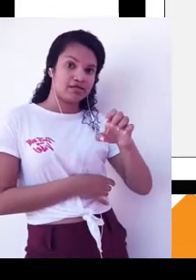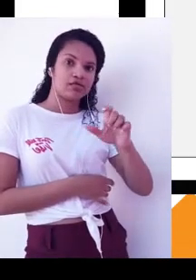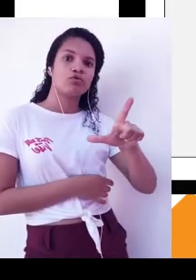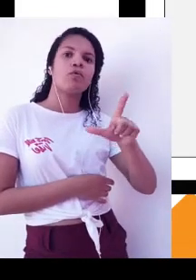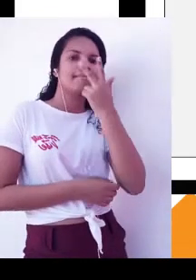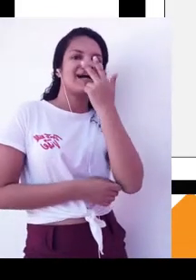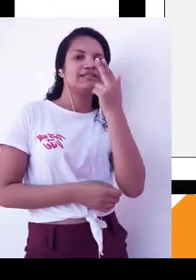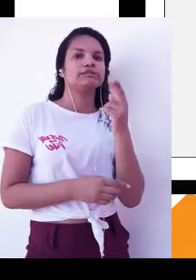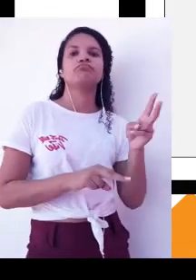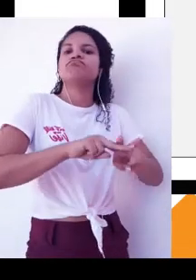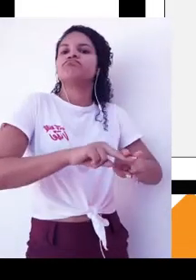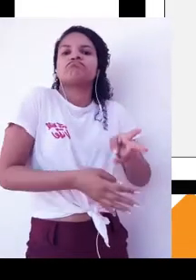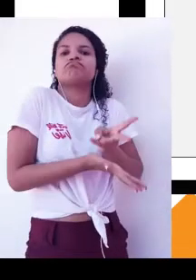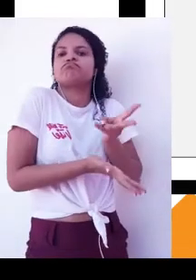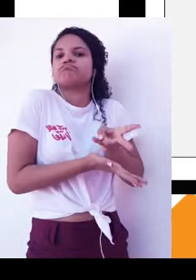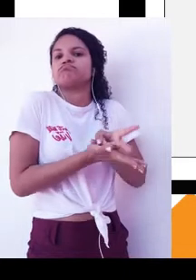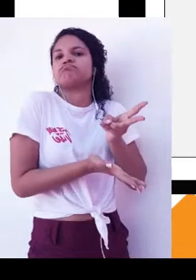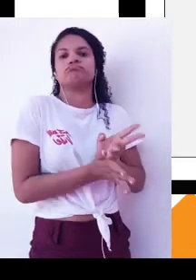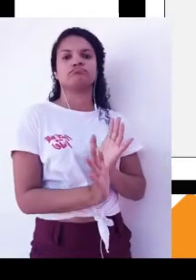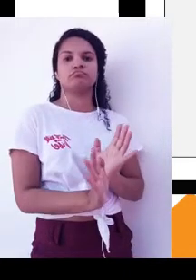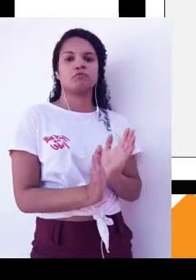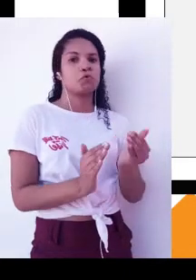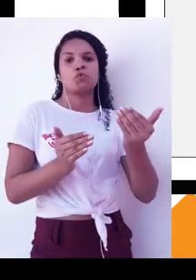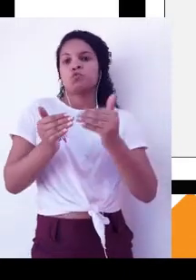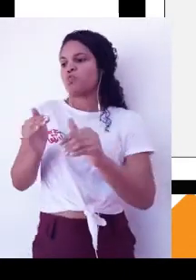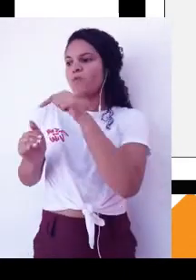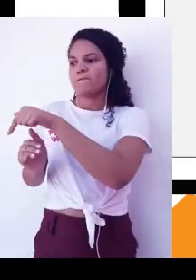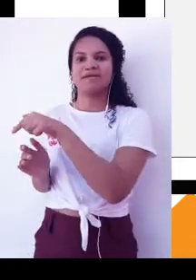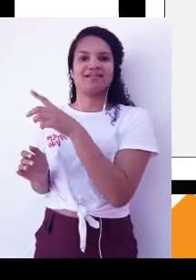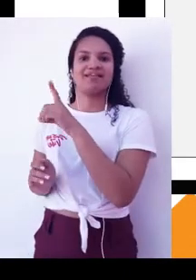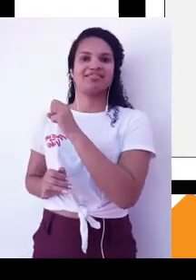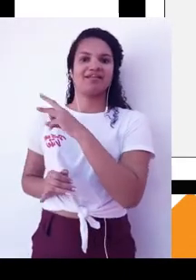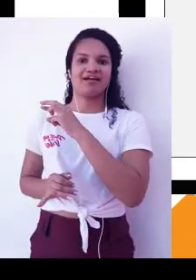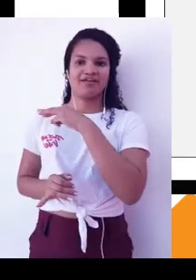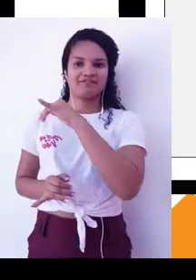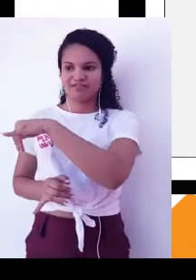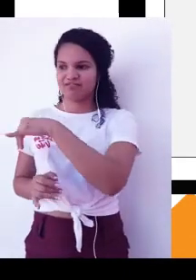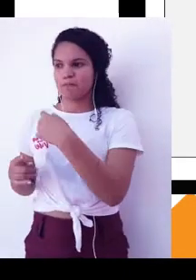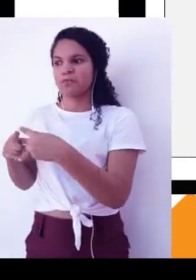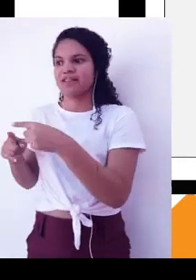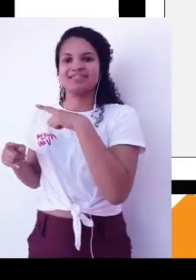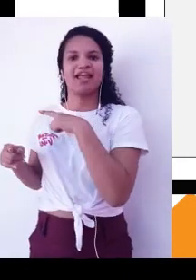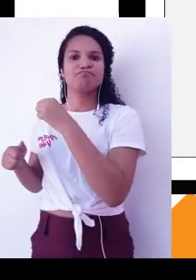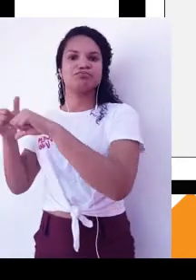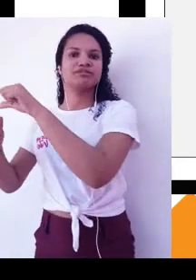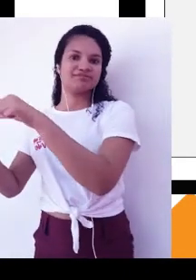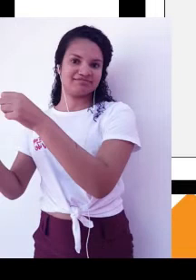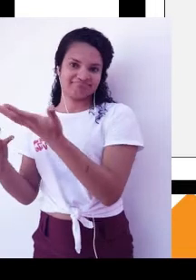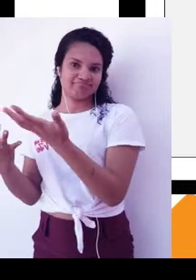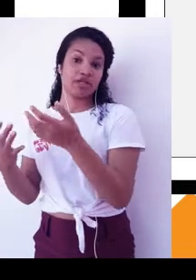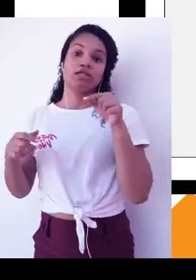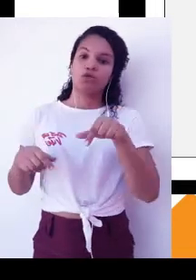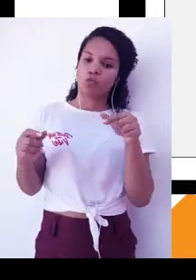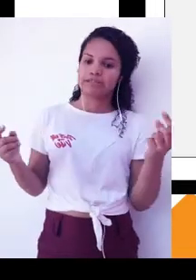estabilidade. Isso é incompatível com a evolução proposta por Darwin. A questão foi